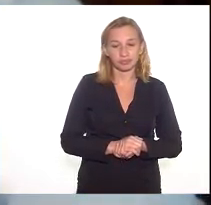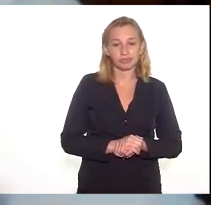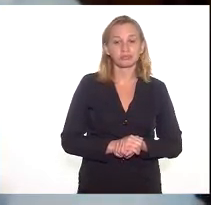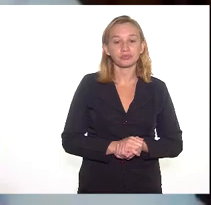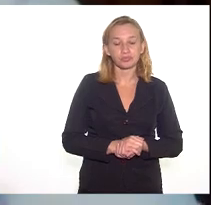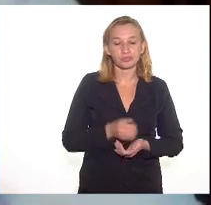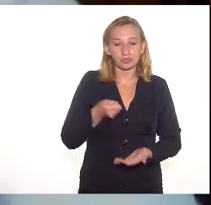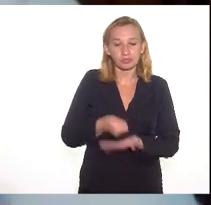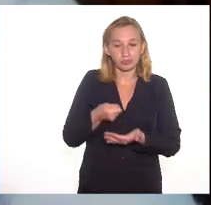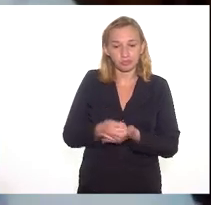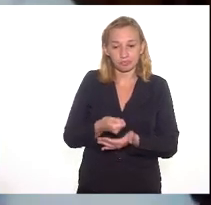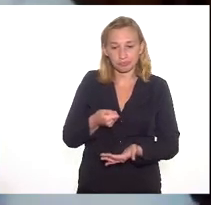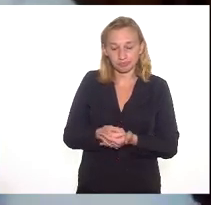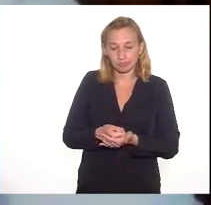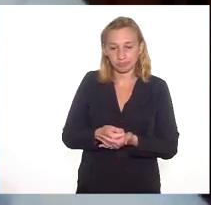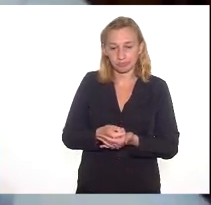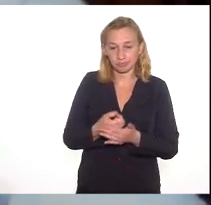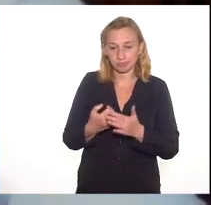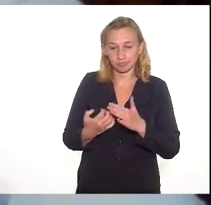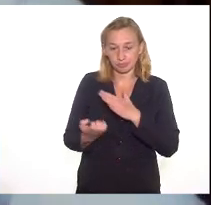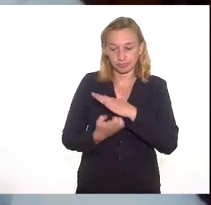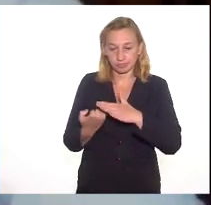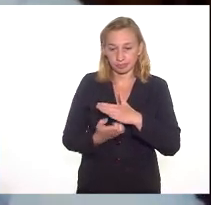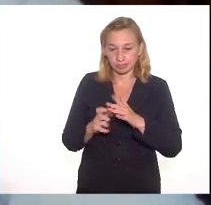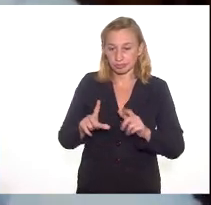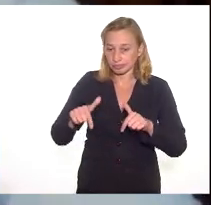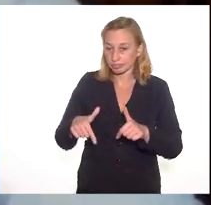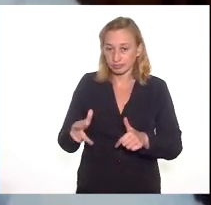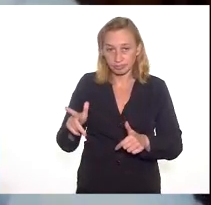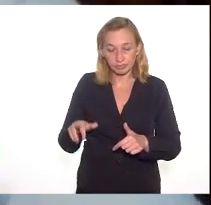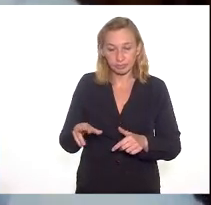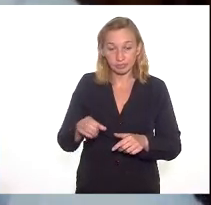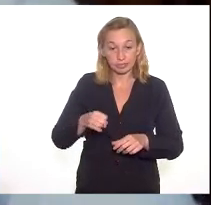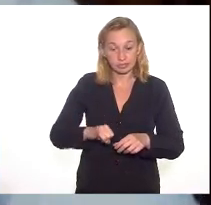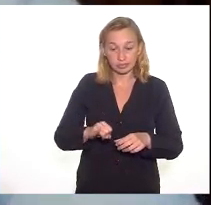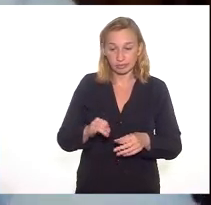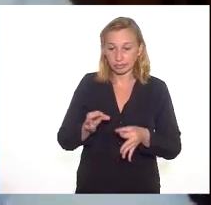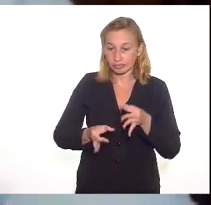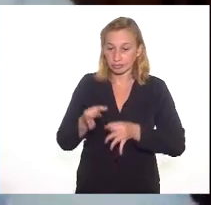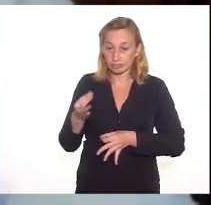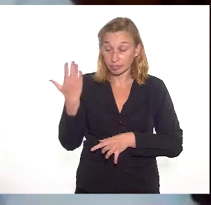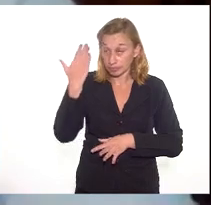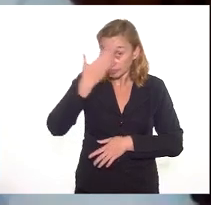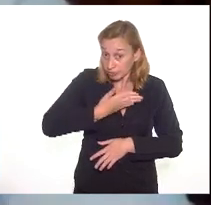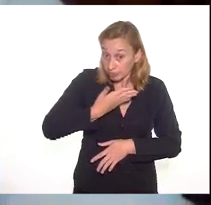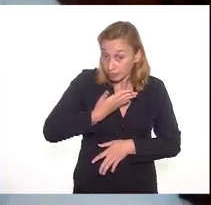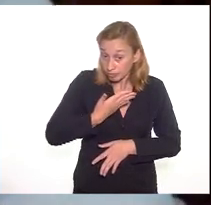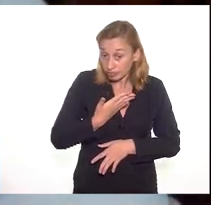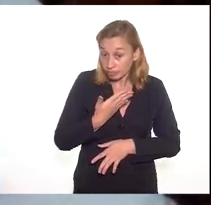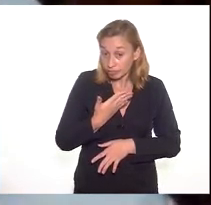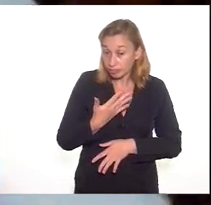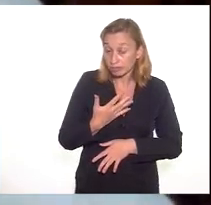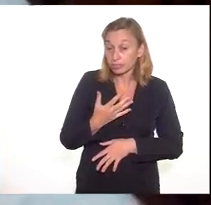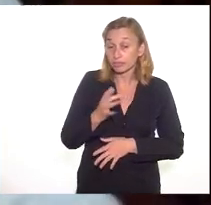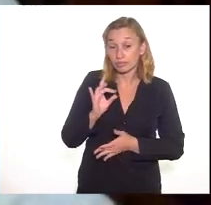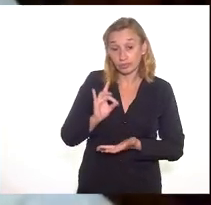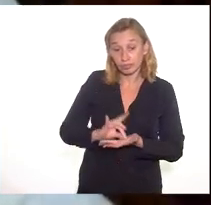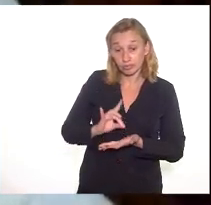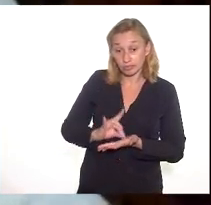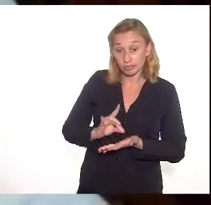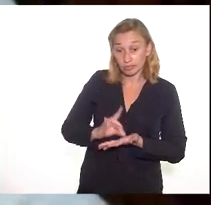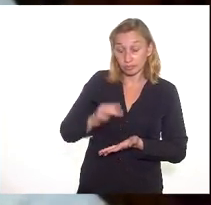obriga o estabelecimento a fazer nova. Então, se não houver o trânsito em julgado comprovando, de fato,